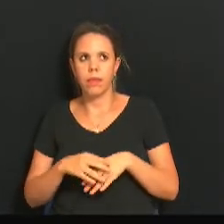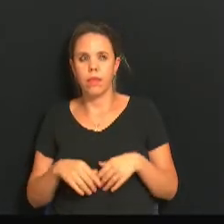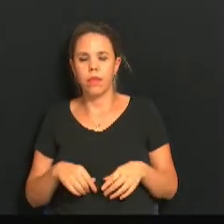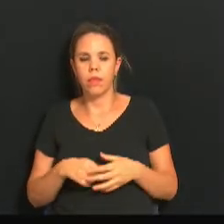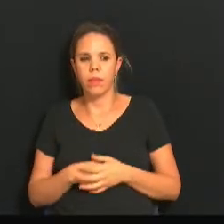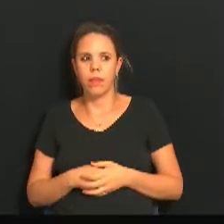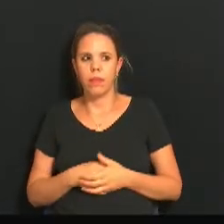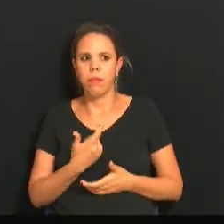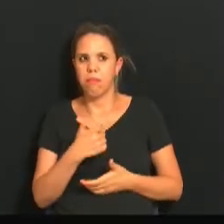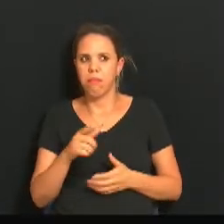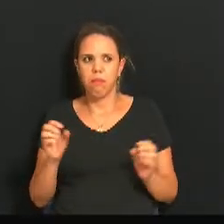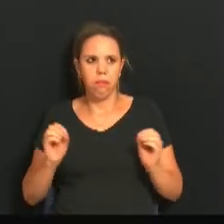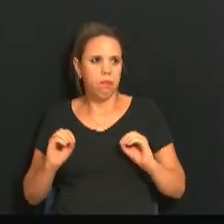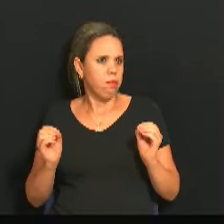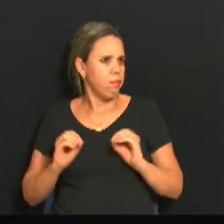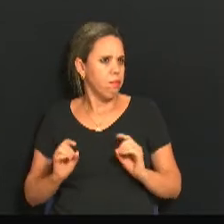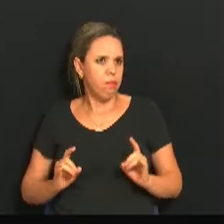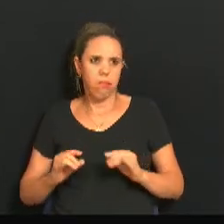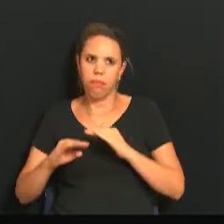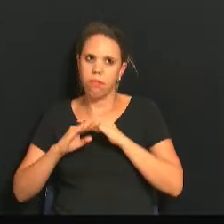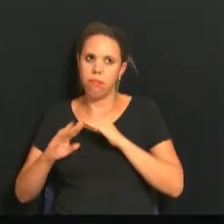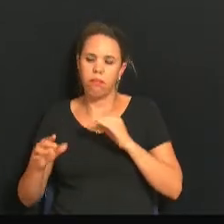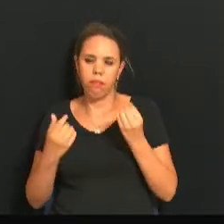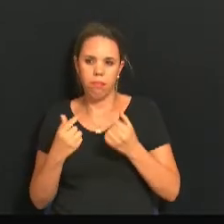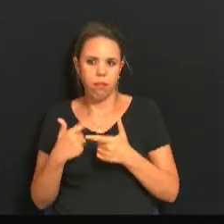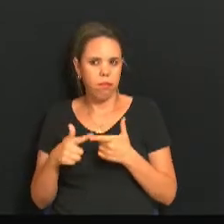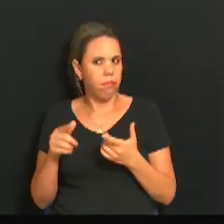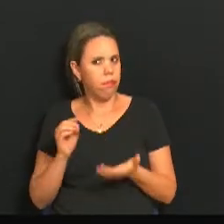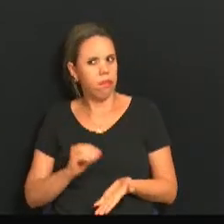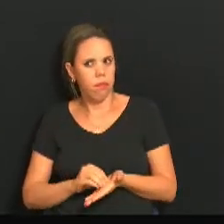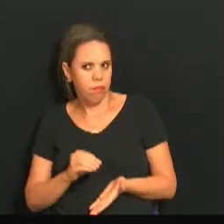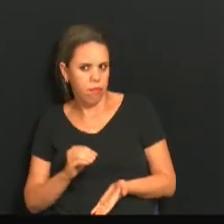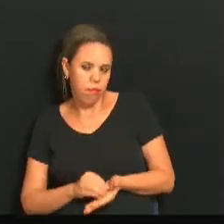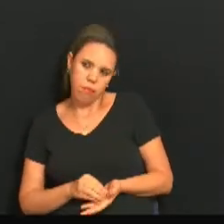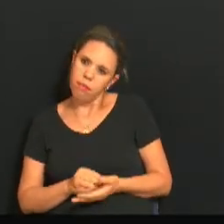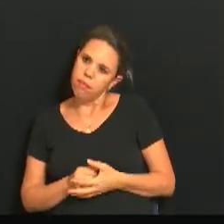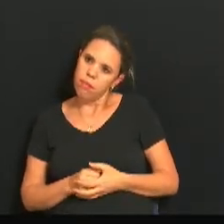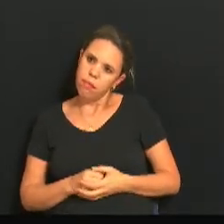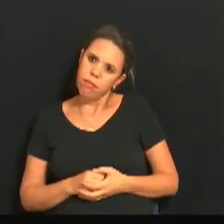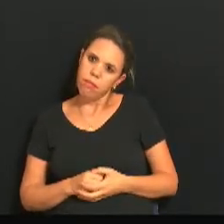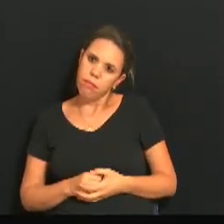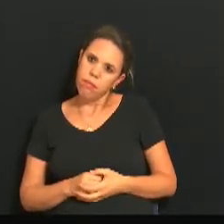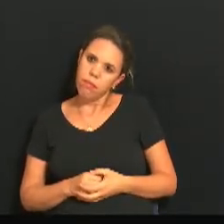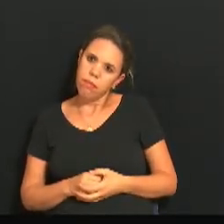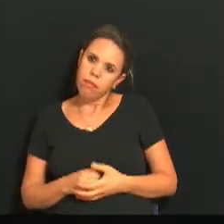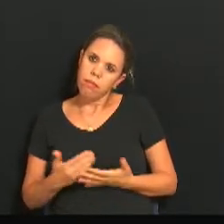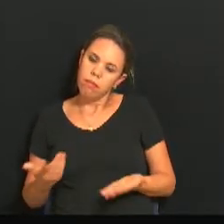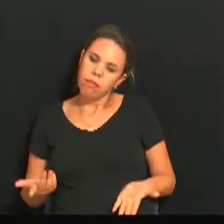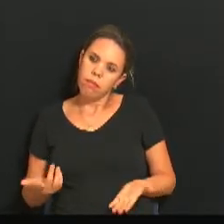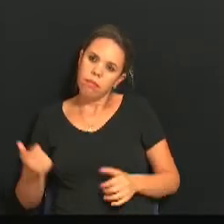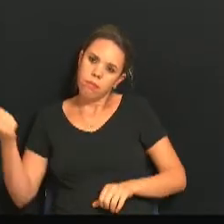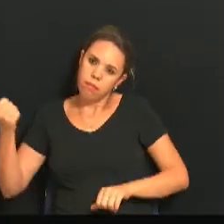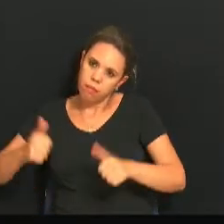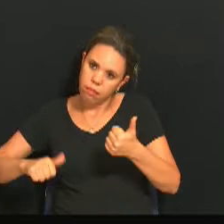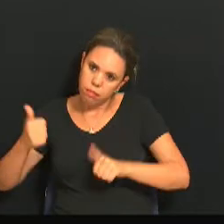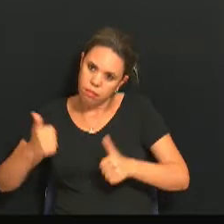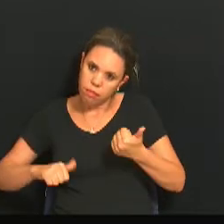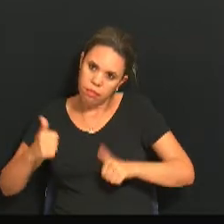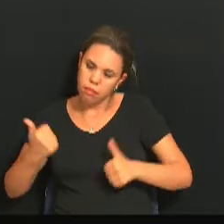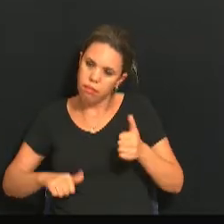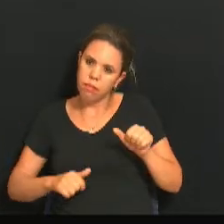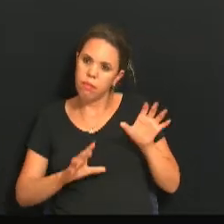e não existe um treinamento ali está todo Você tem orado a a questão não nós temos que avaliar o